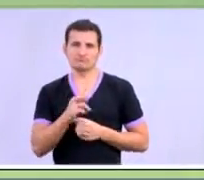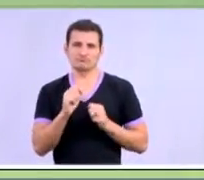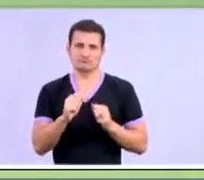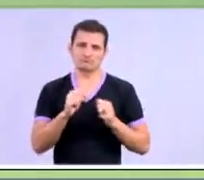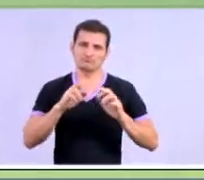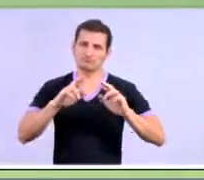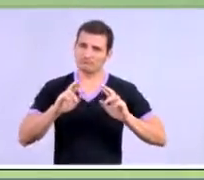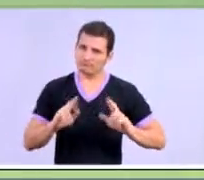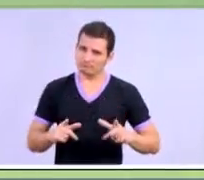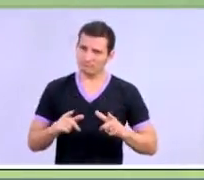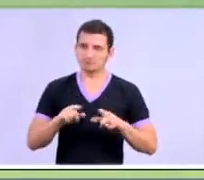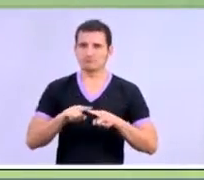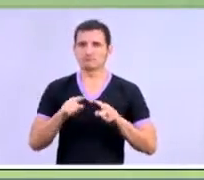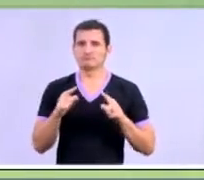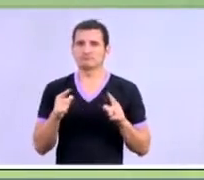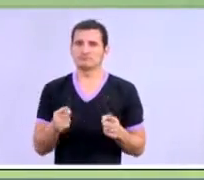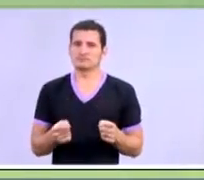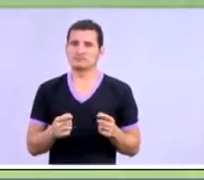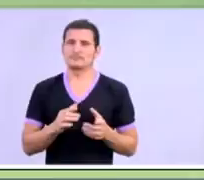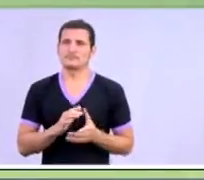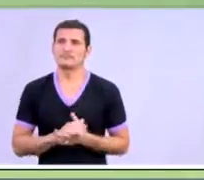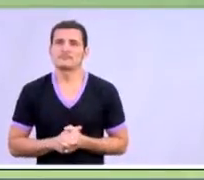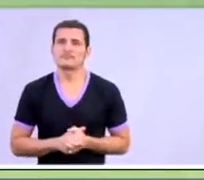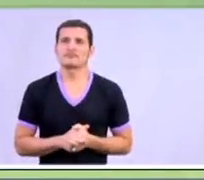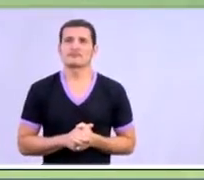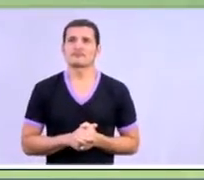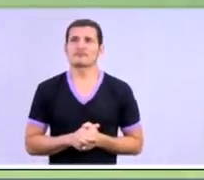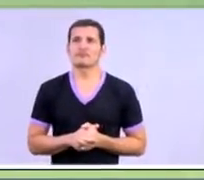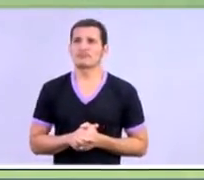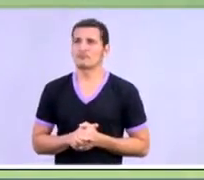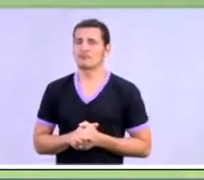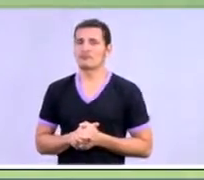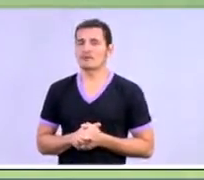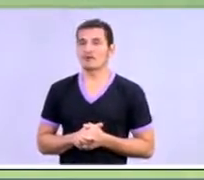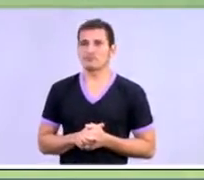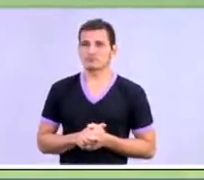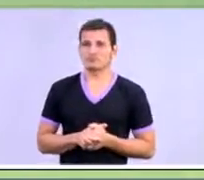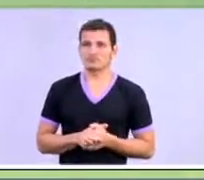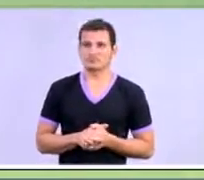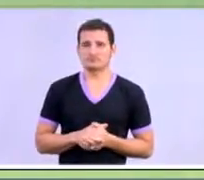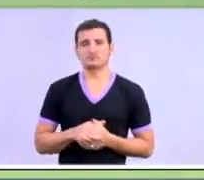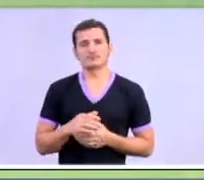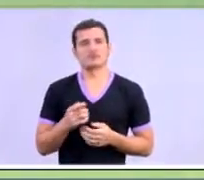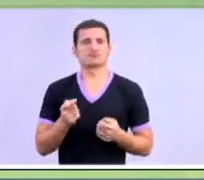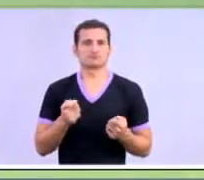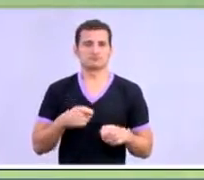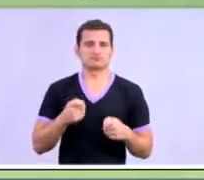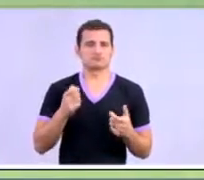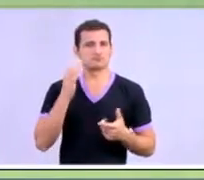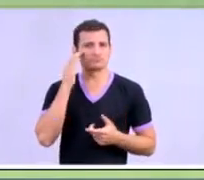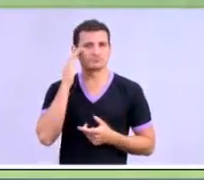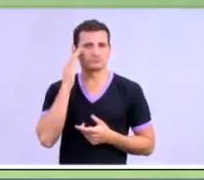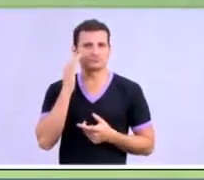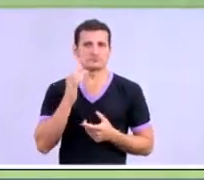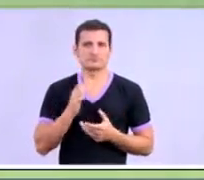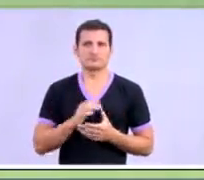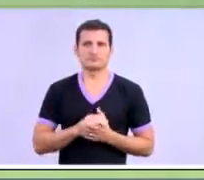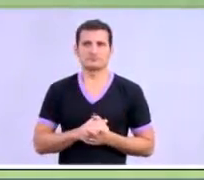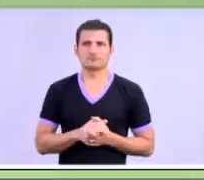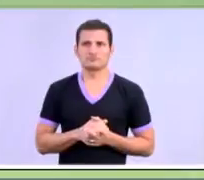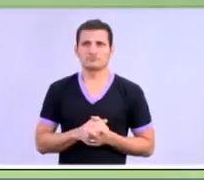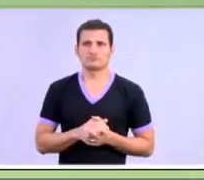apresentando aqui, mas é claro que vai ser possível entendê-la, né? Uma